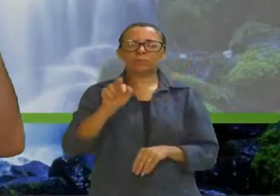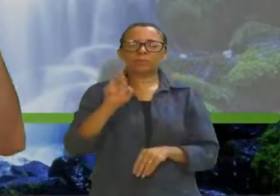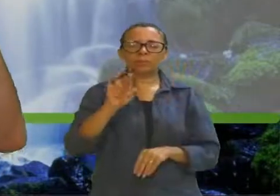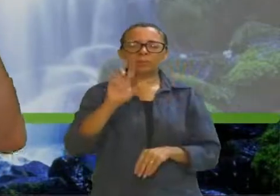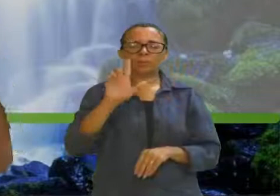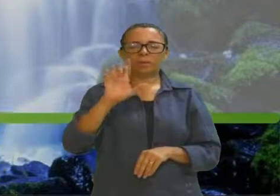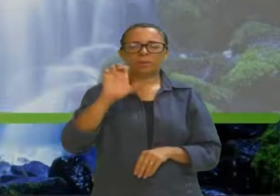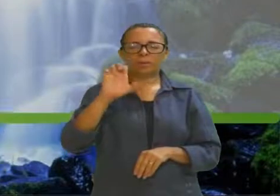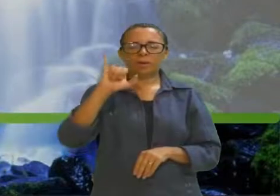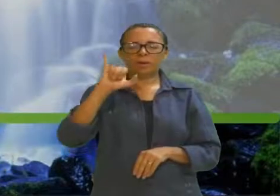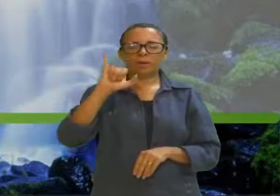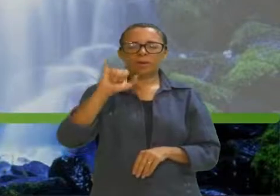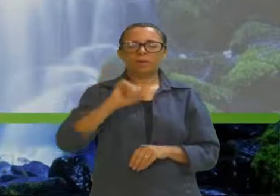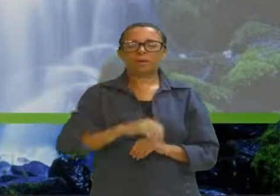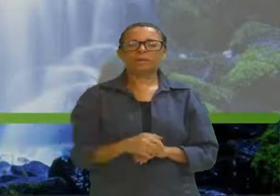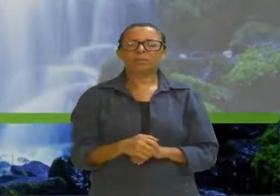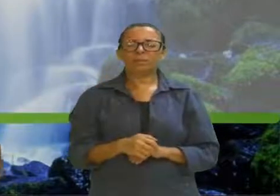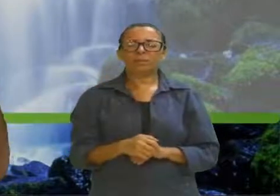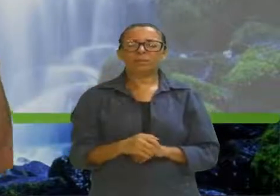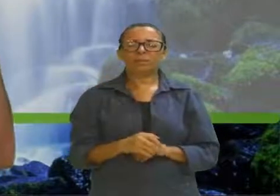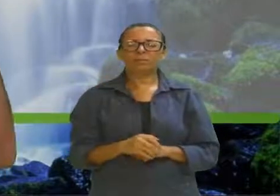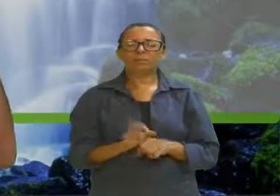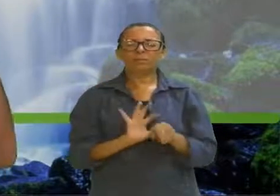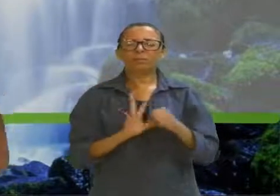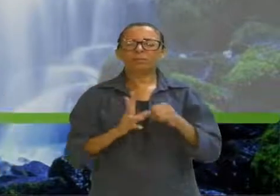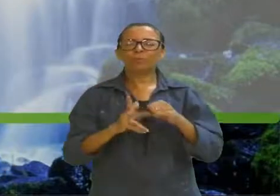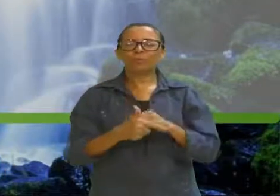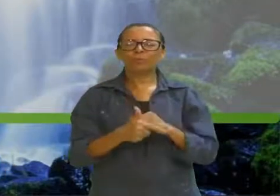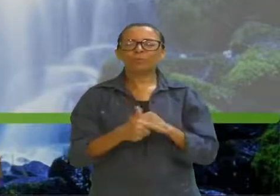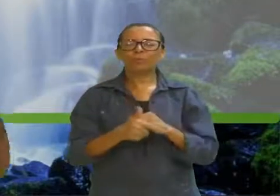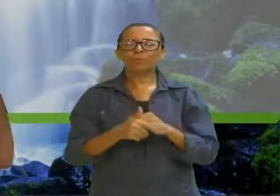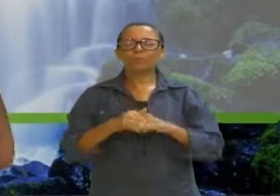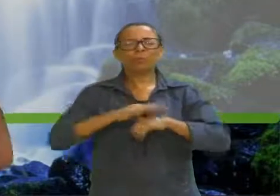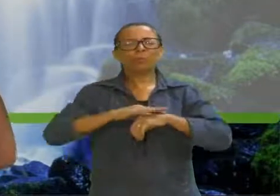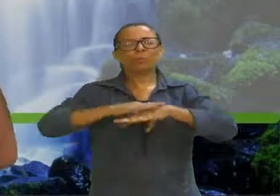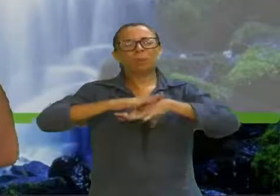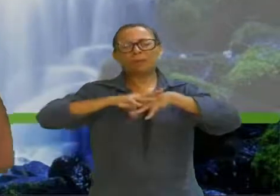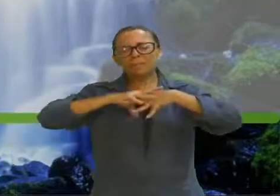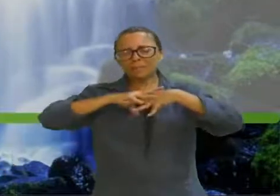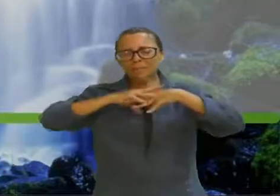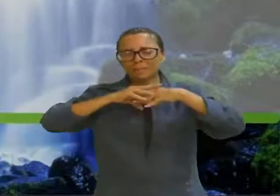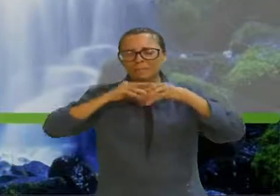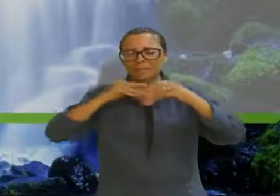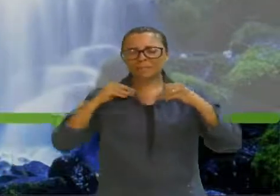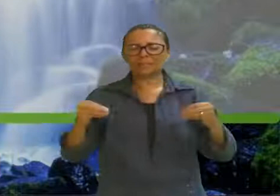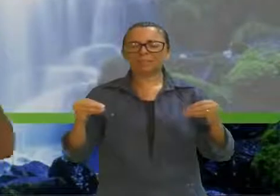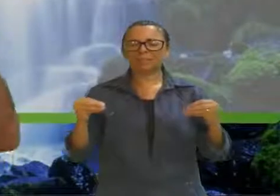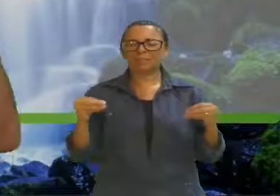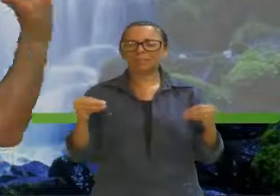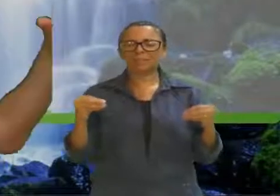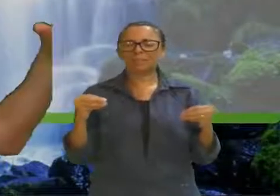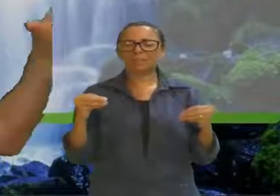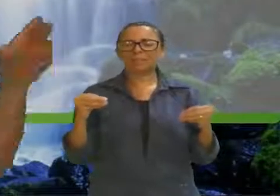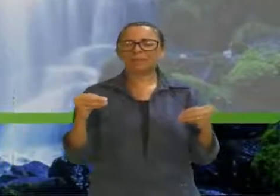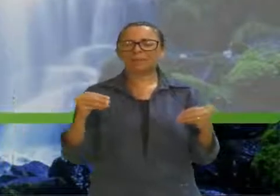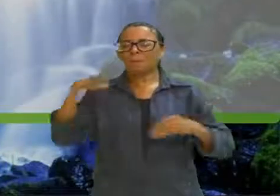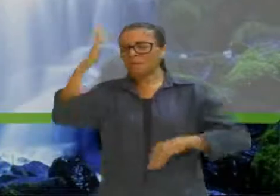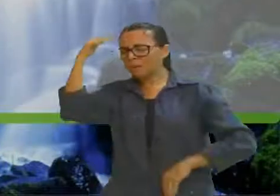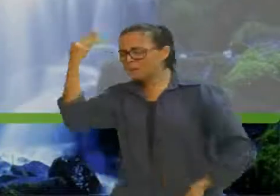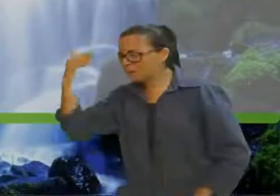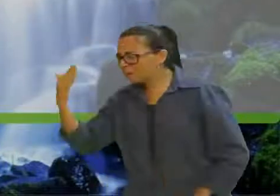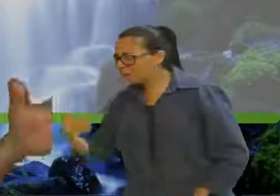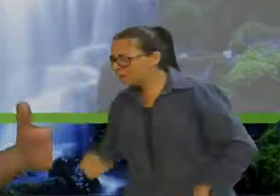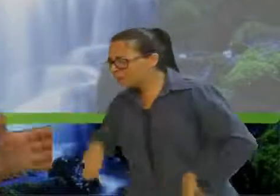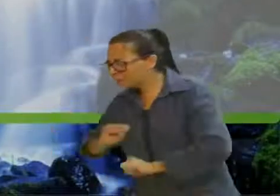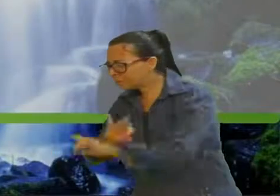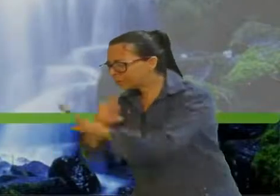do coronavírus não venha avançar na vida dele, que venha recuar, em nome de Jesus Cristo, para a honra e glória do Senhor. Que seja feita a